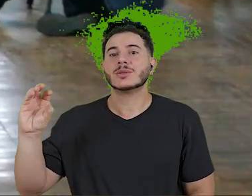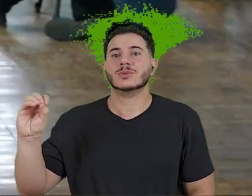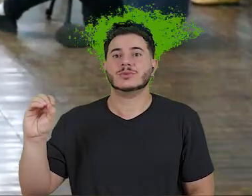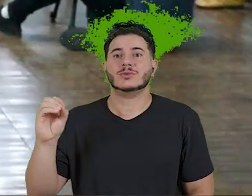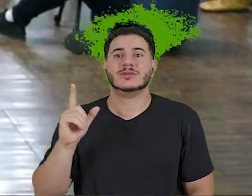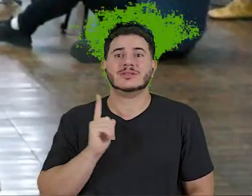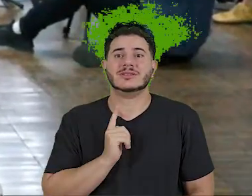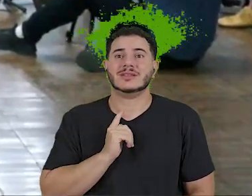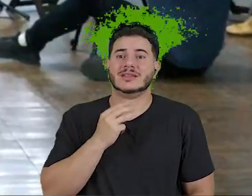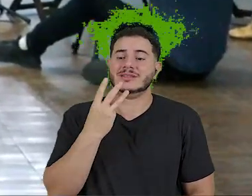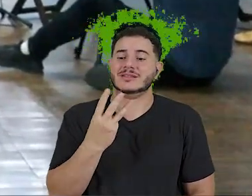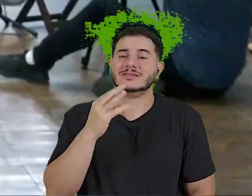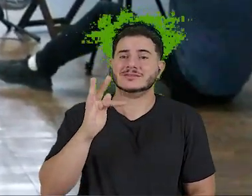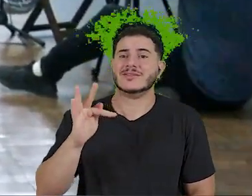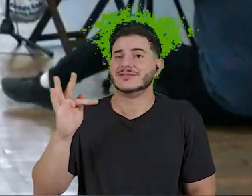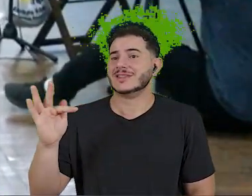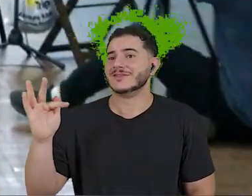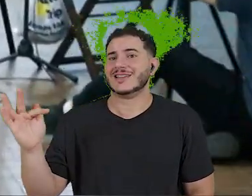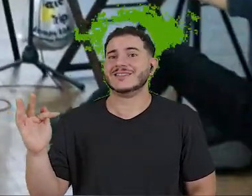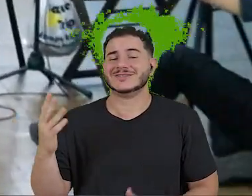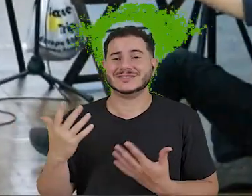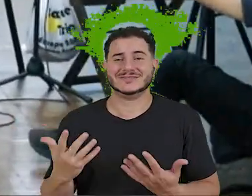3 F.